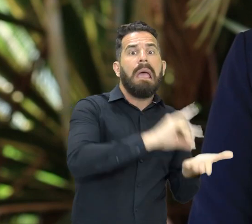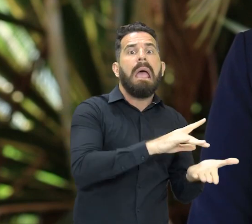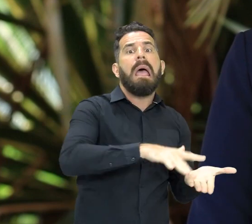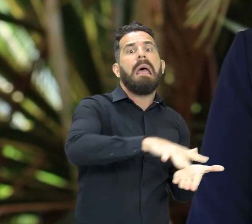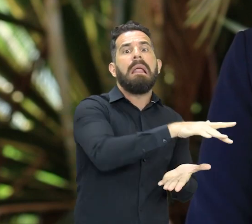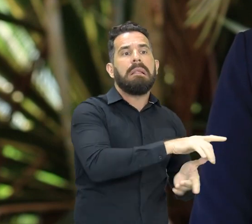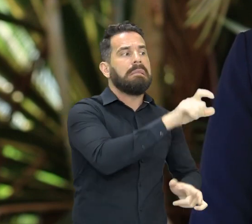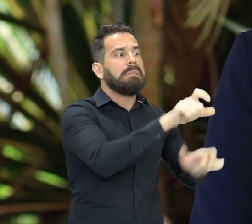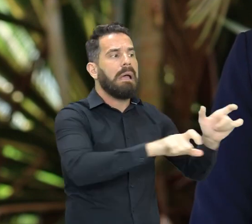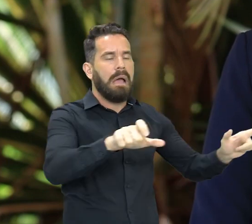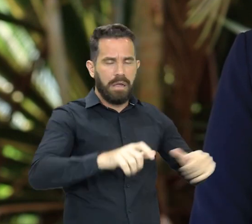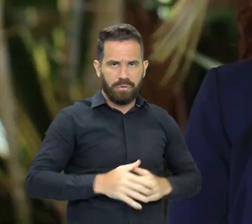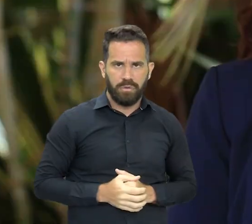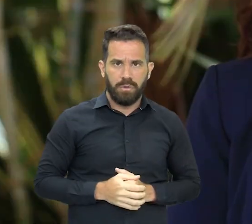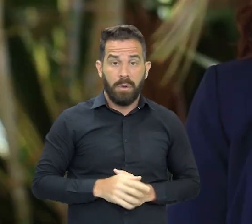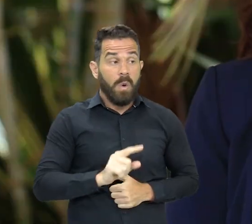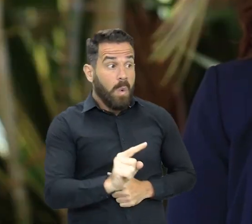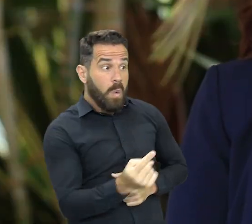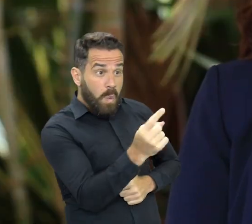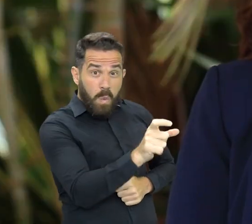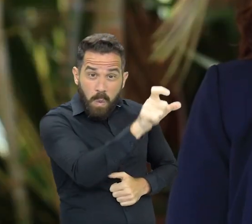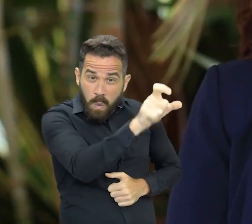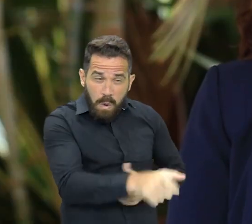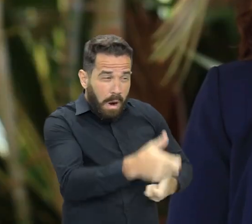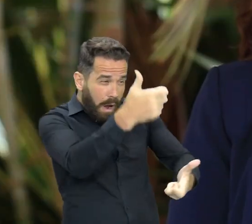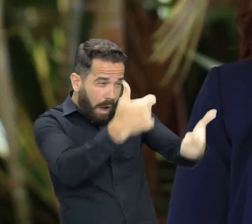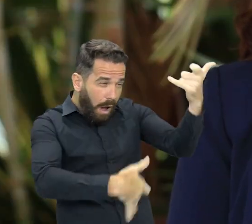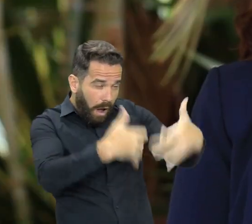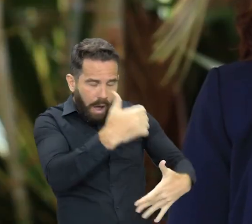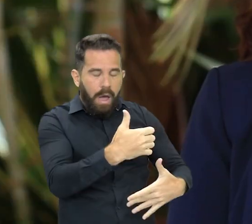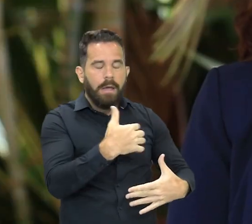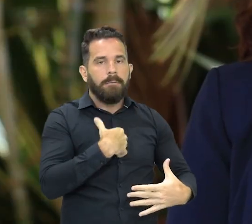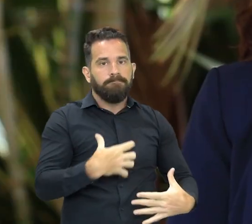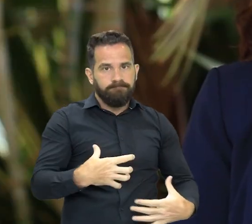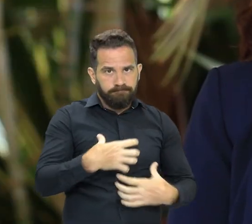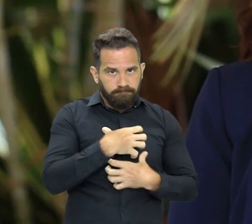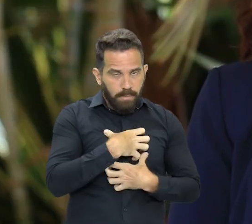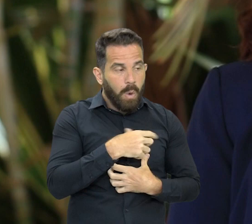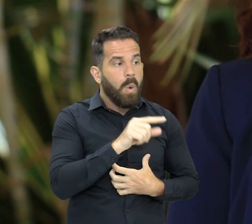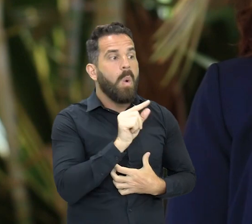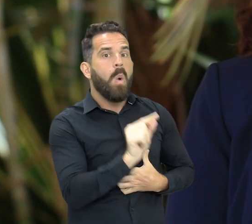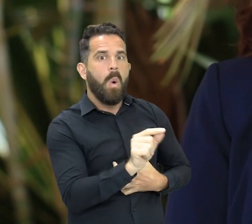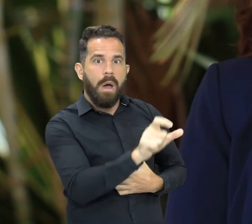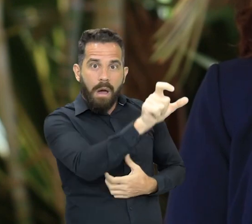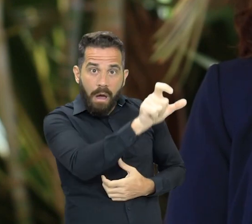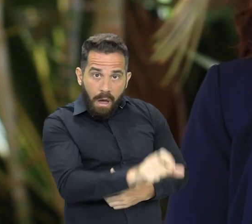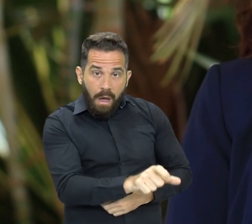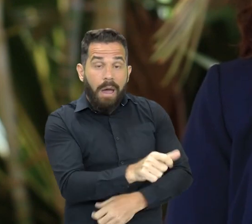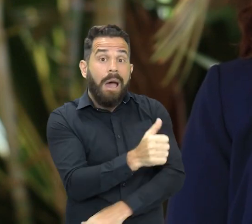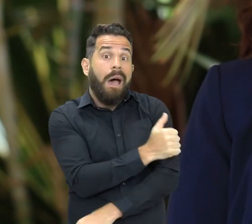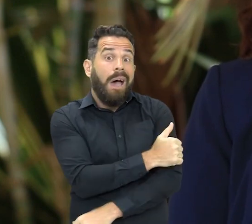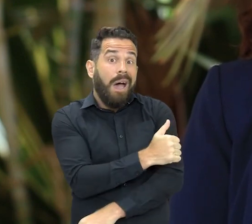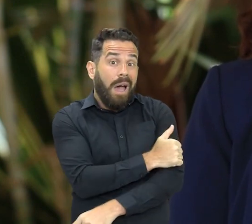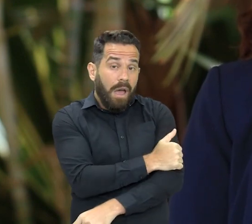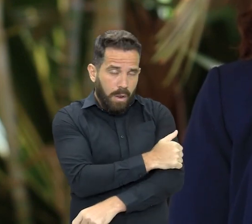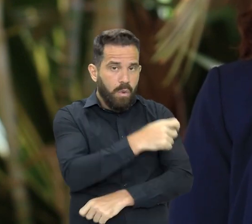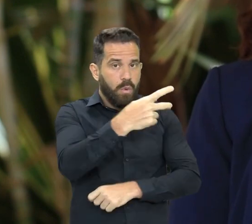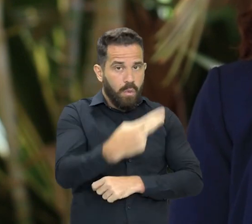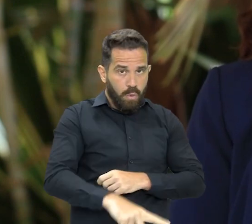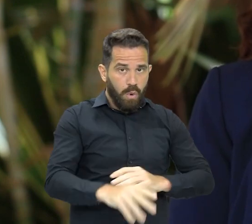entender um pouco dessa realidade. E em um desses casos me chamou muita atenção de um